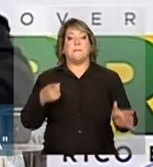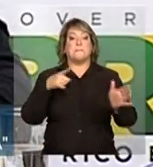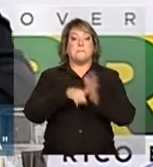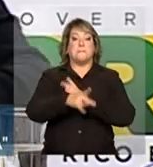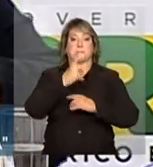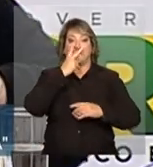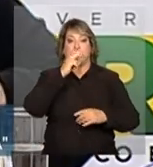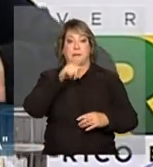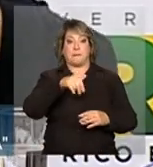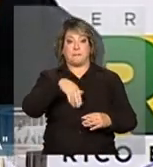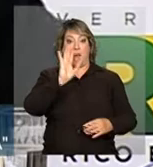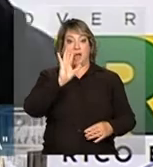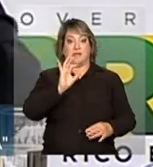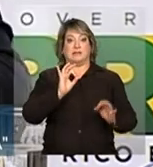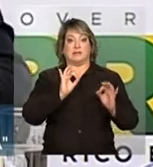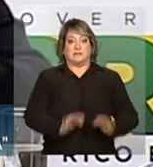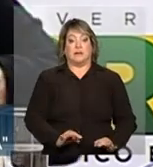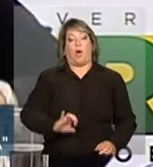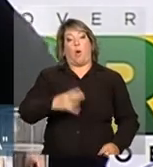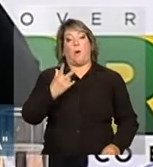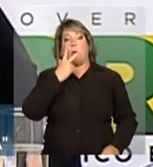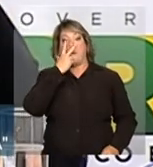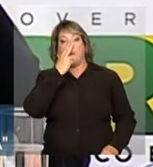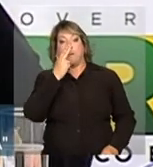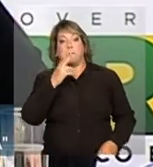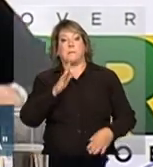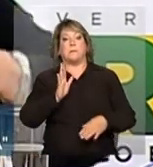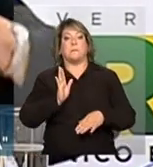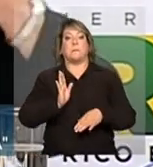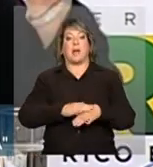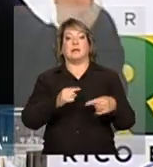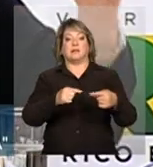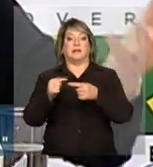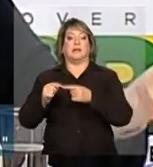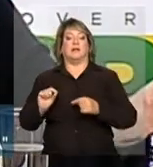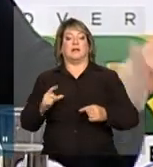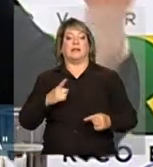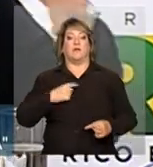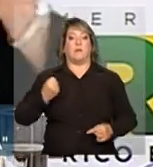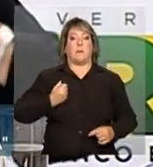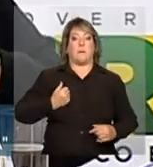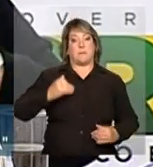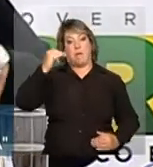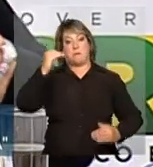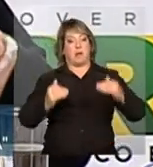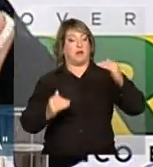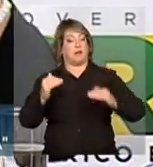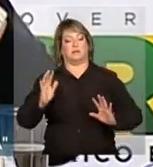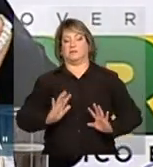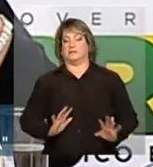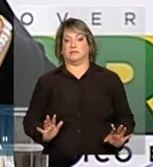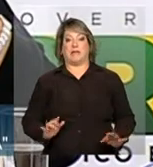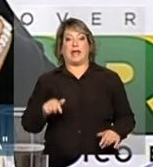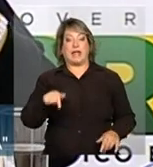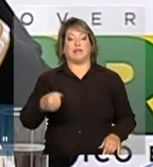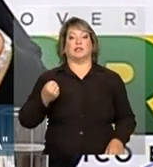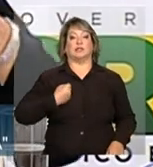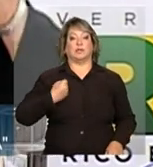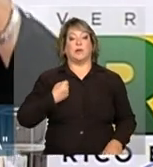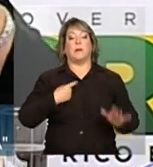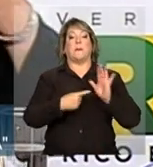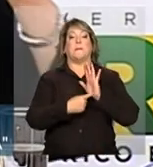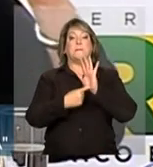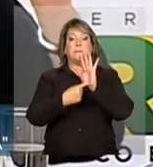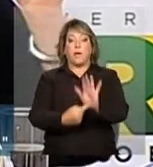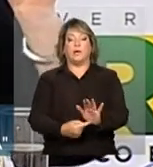mais afirmativas ou parecerem mais contextualizadas, tivessem um número maior ou menor. Esse número mostra